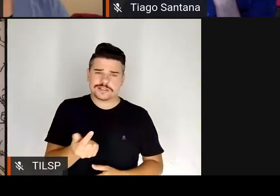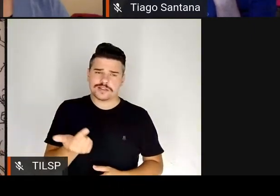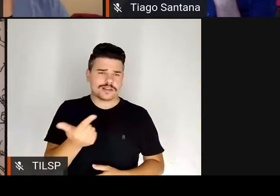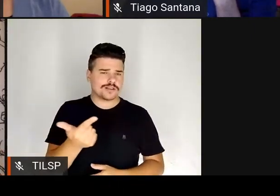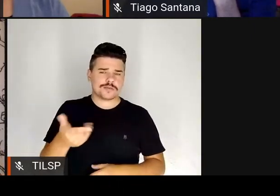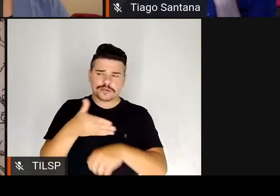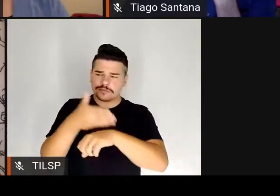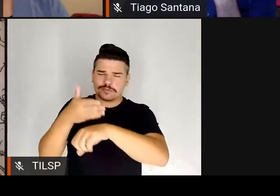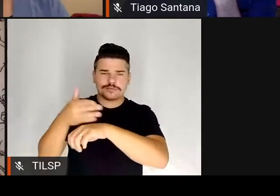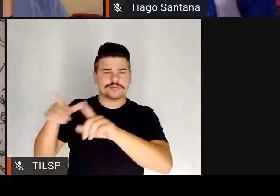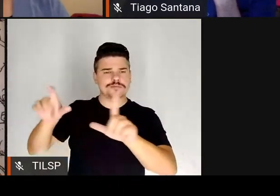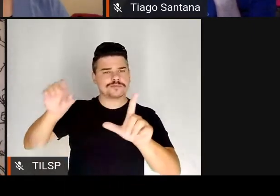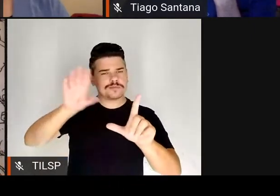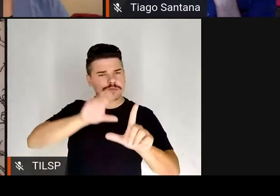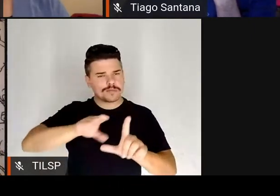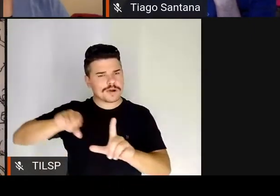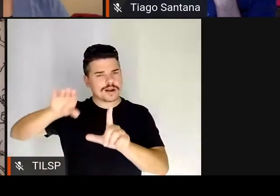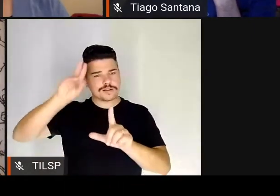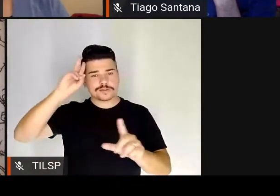histórias